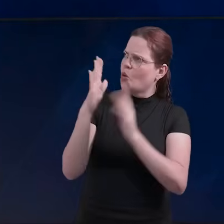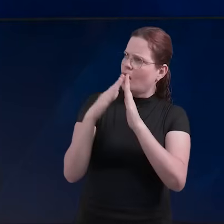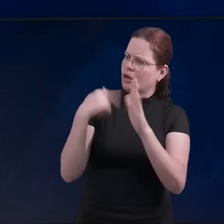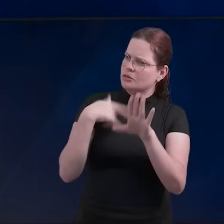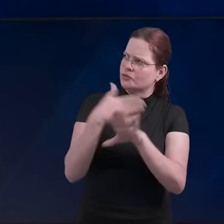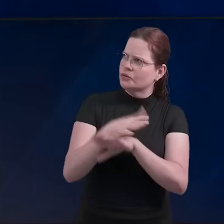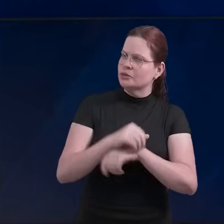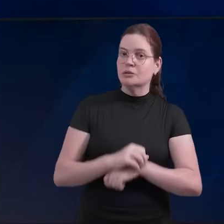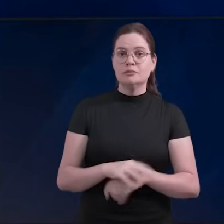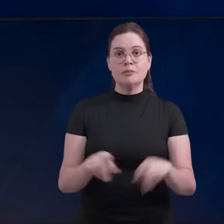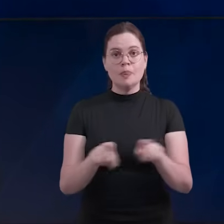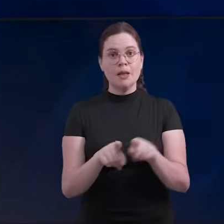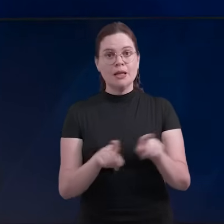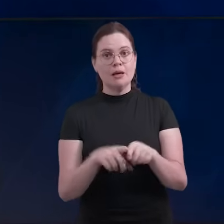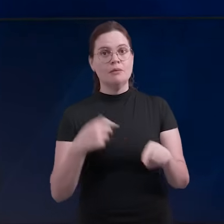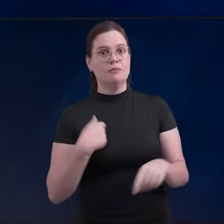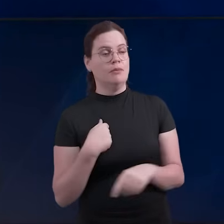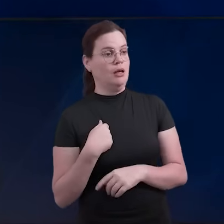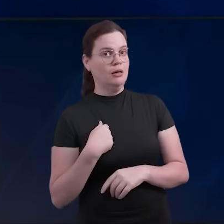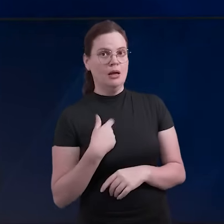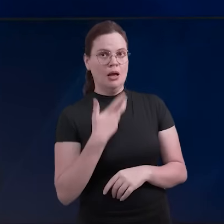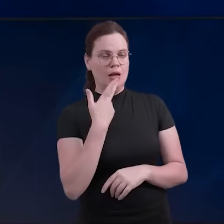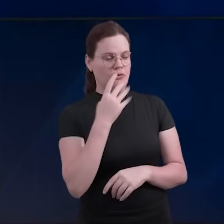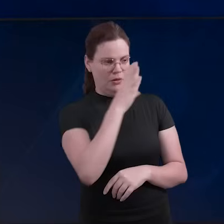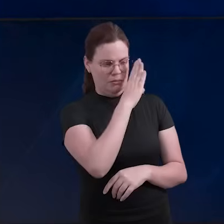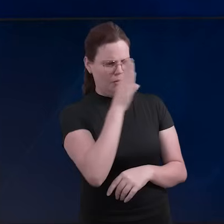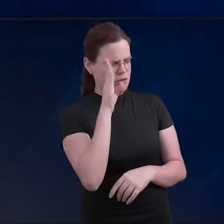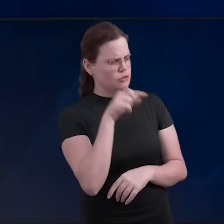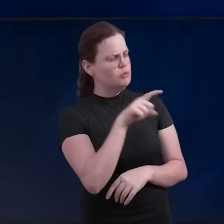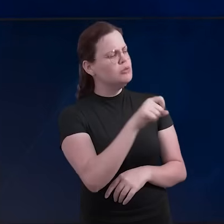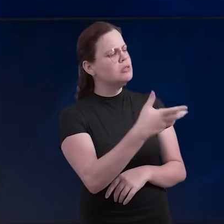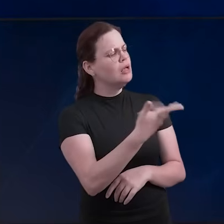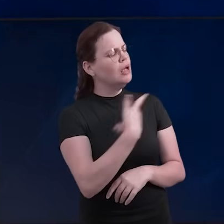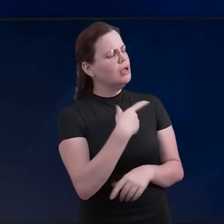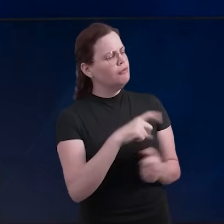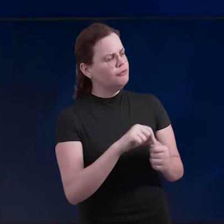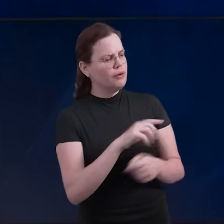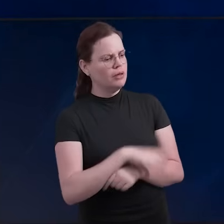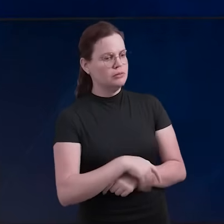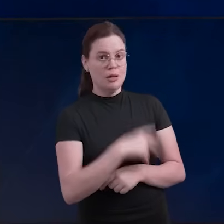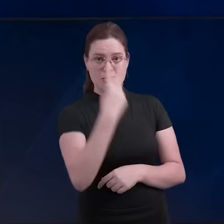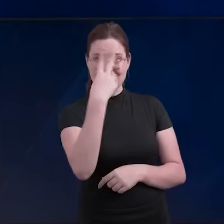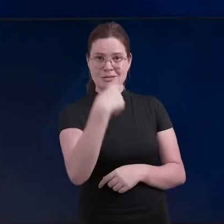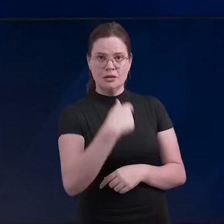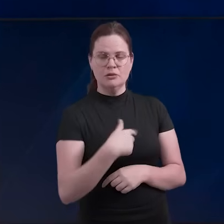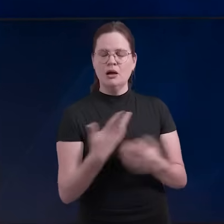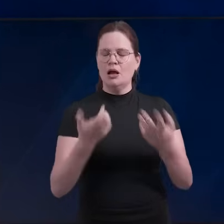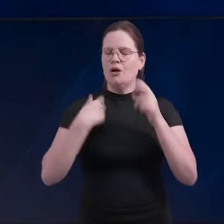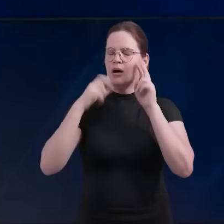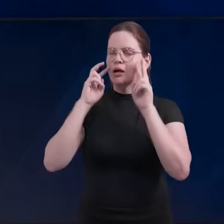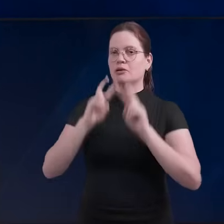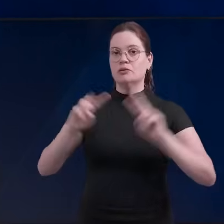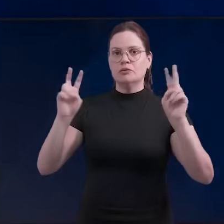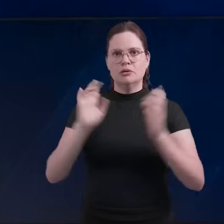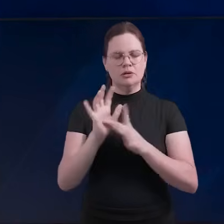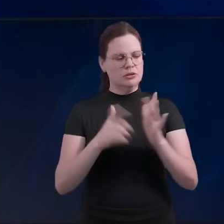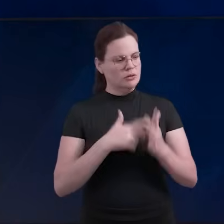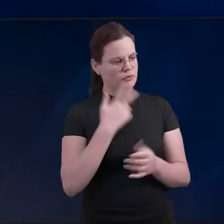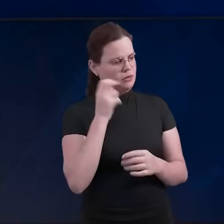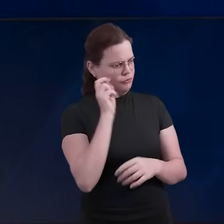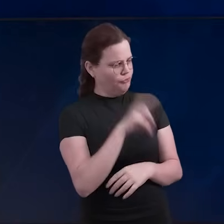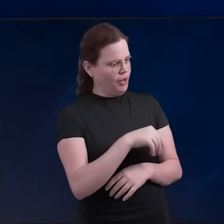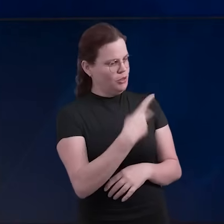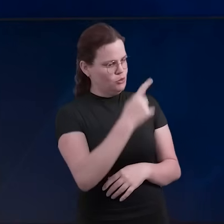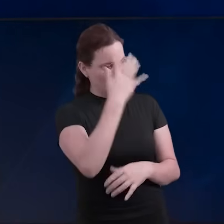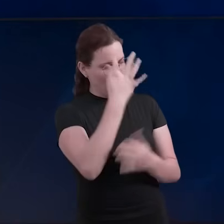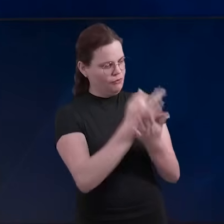outra situação foi o cego Bartimeu. O cego Bartimeu, ele disse para o cego Bartimeu, o que queres que eu te faça? Ele disse, não, eu quero ter a minha vista. Então Jesus